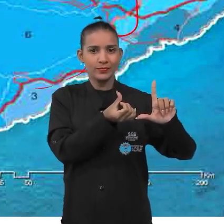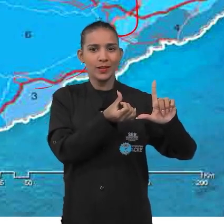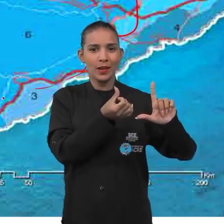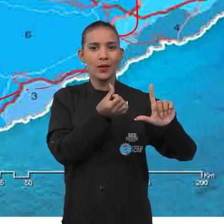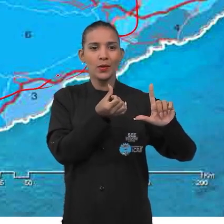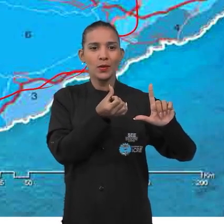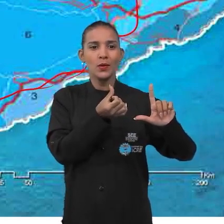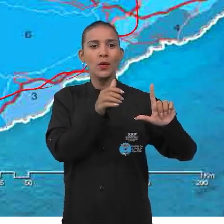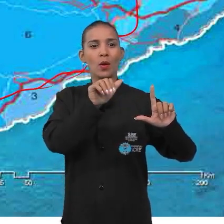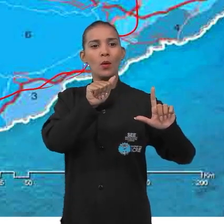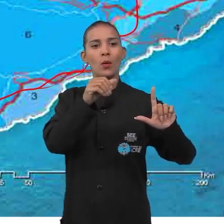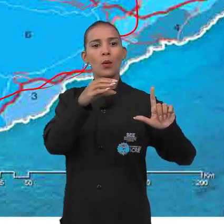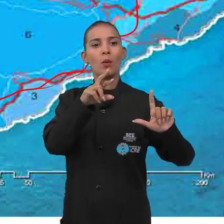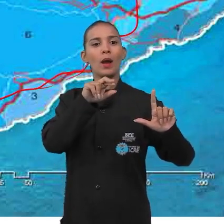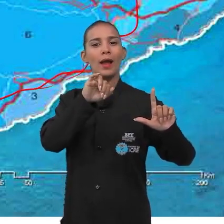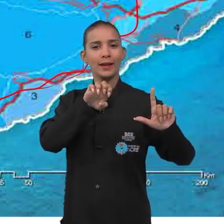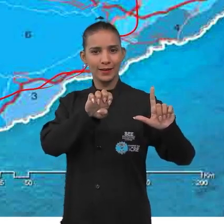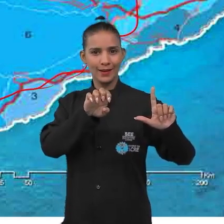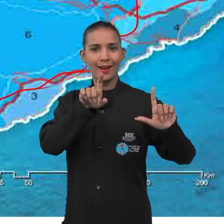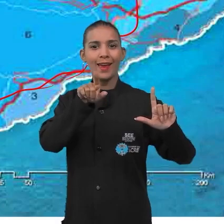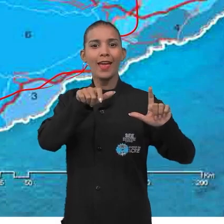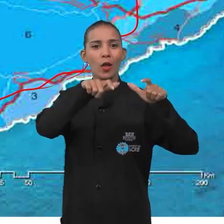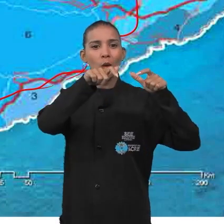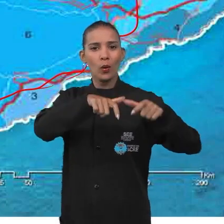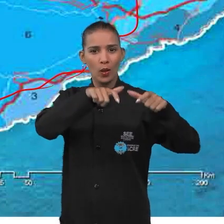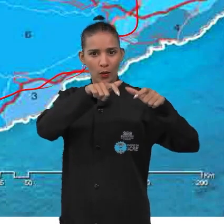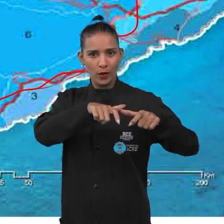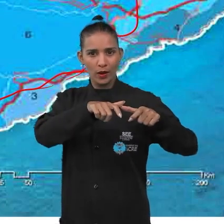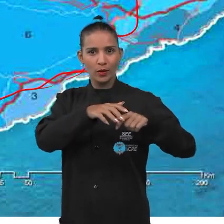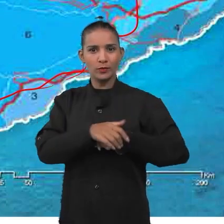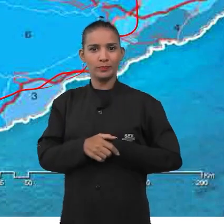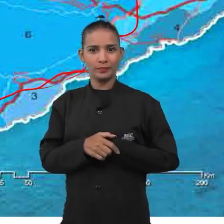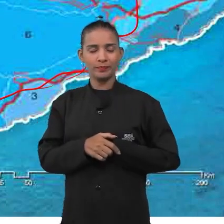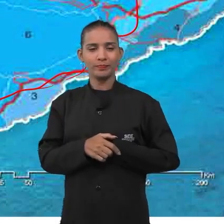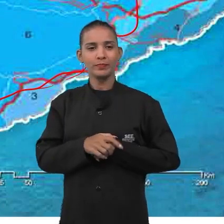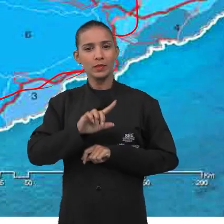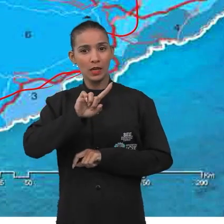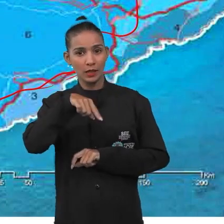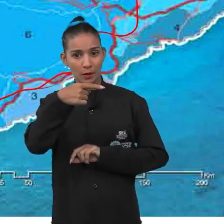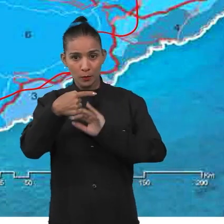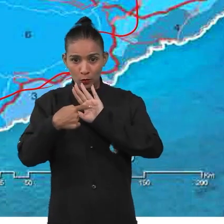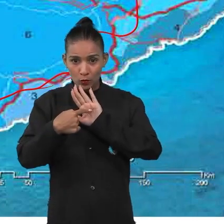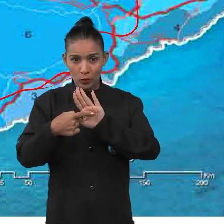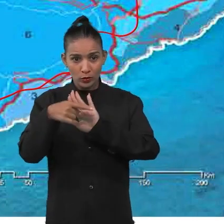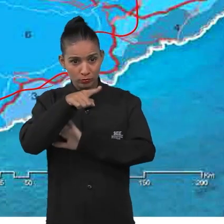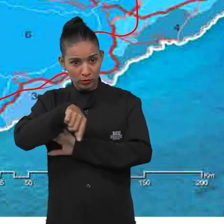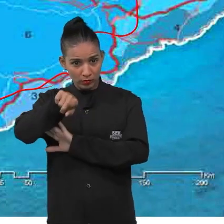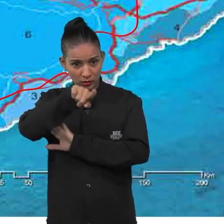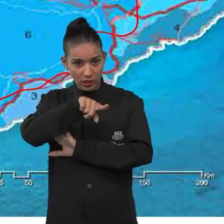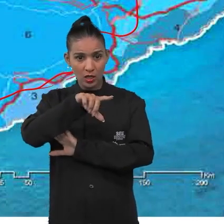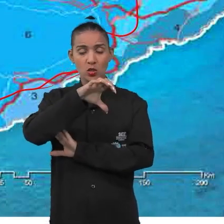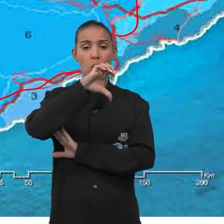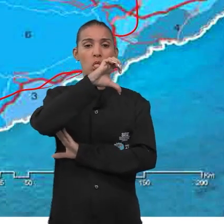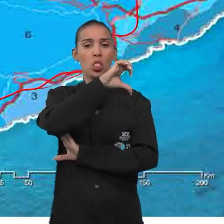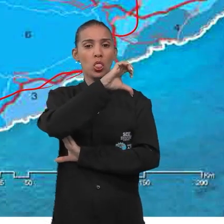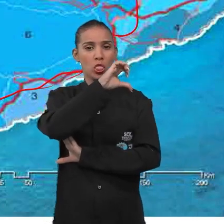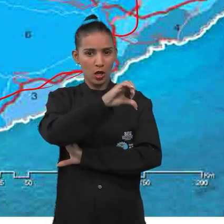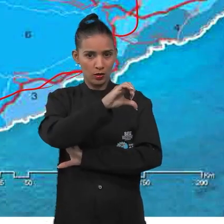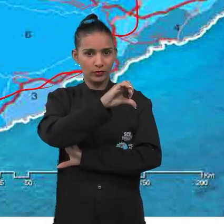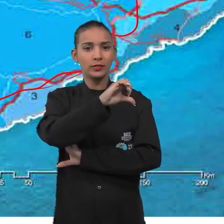a localização dele. Depois nós vamos identificar através do número 9, o rio